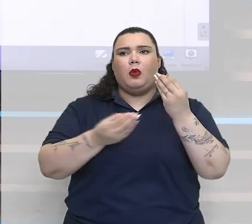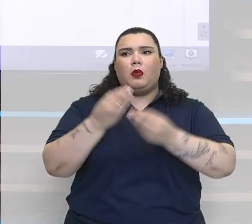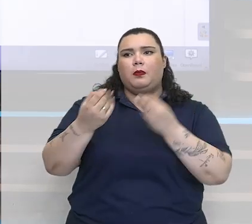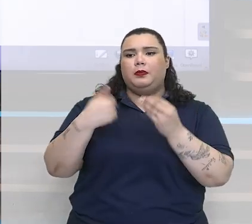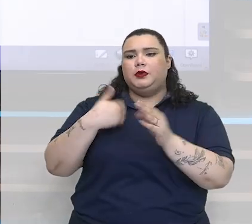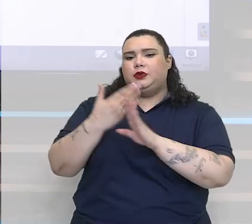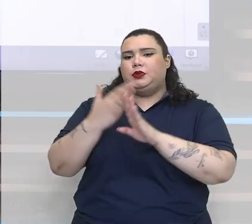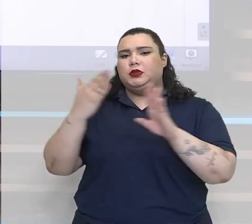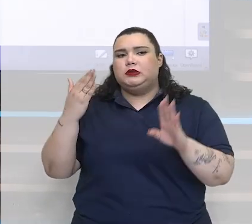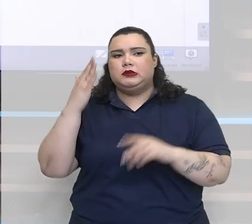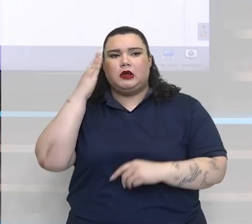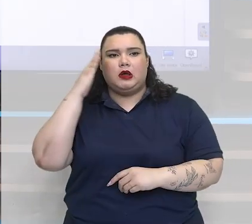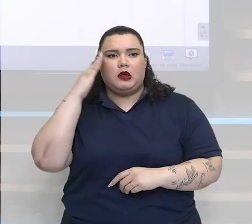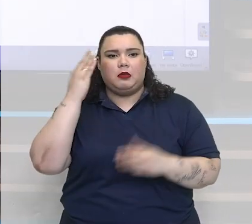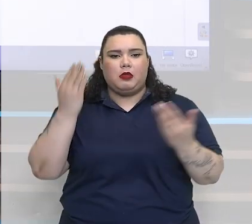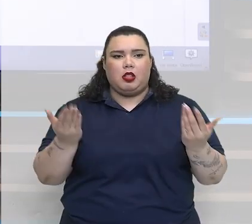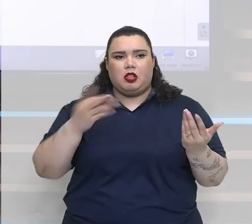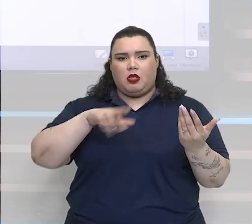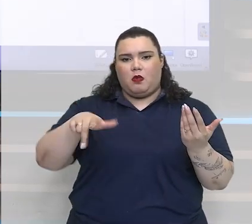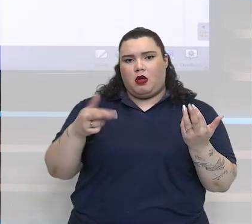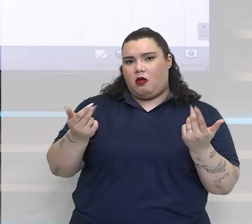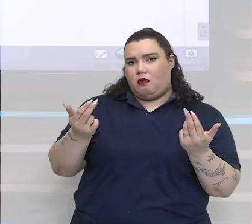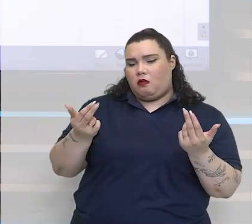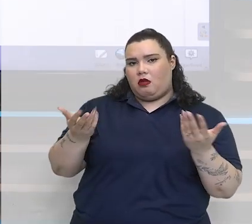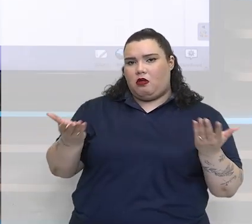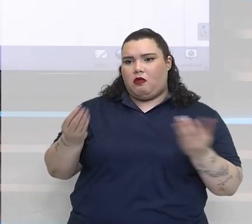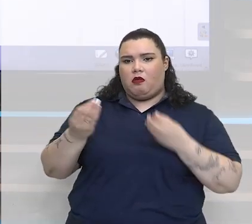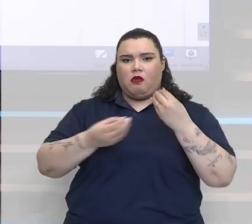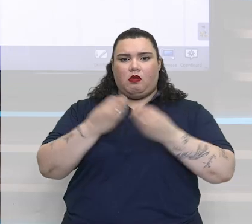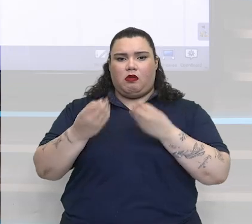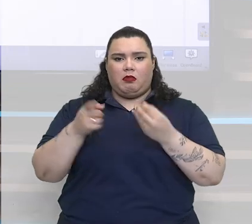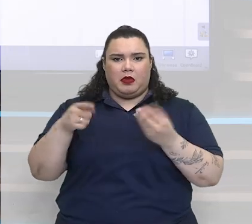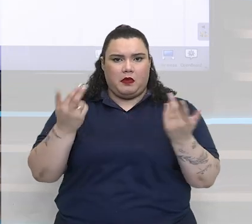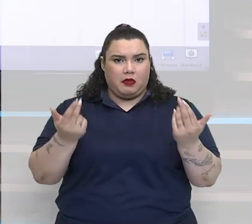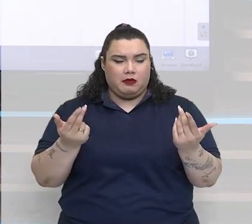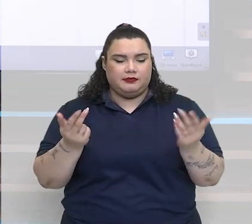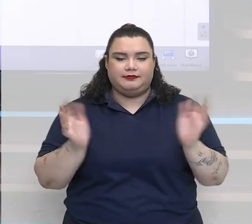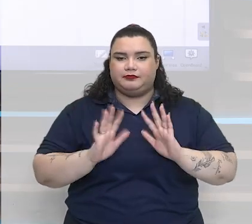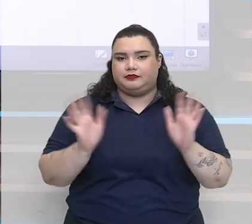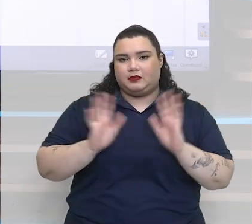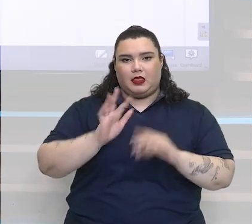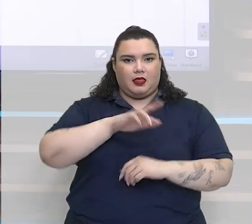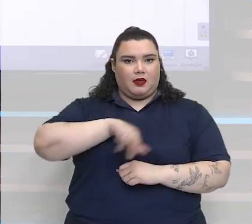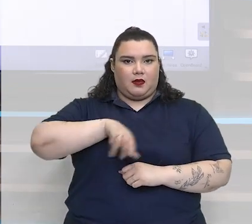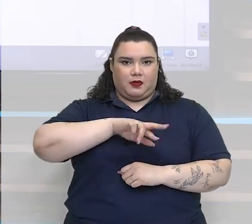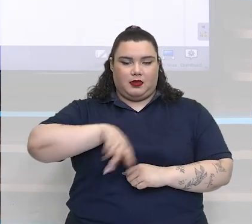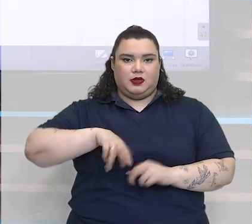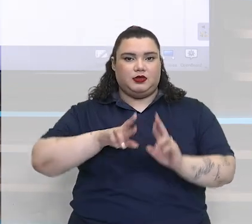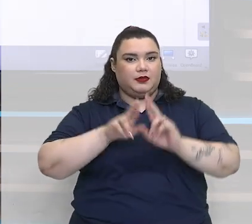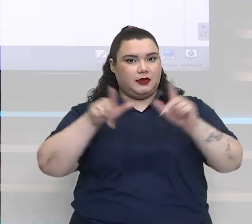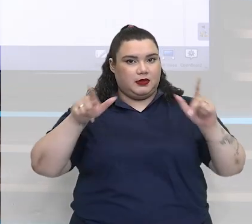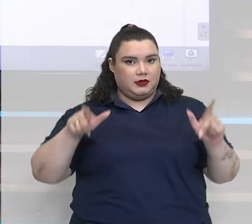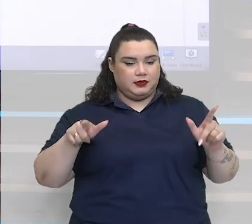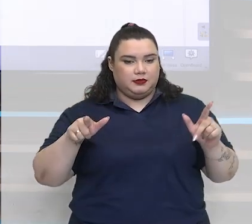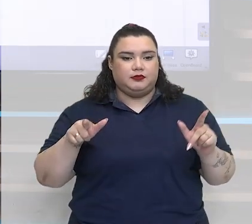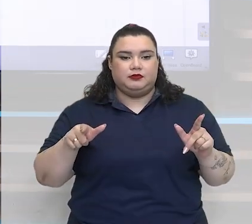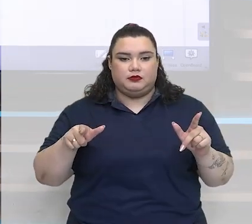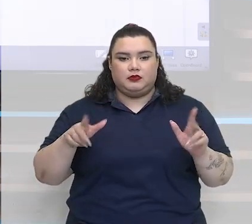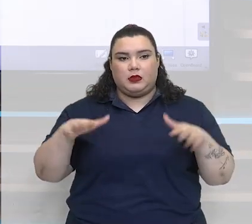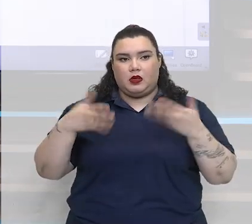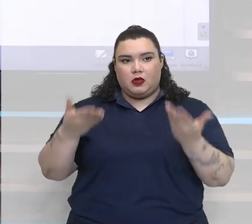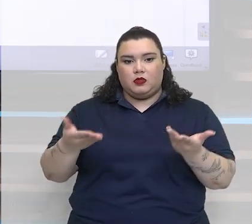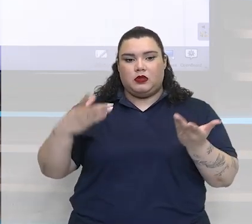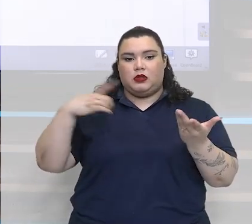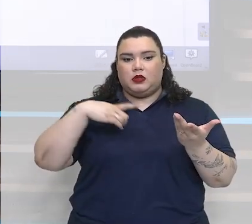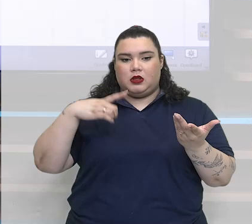vou saber? Elas não são a mesma coisa? Eu não estou falando da mesma realidade? Não, não estamos falando da mesma realidade. Embora